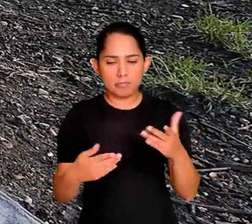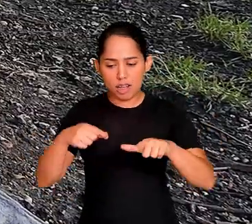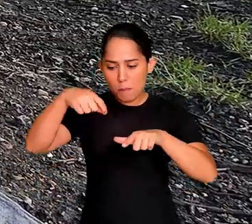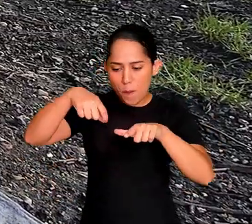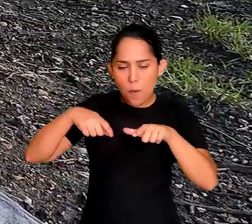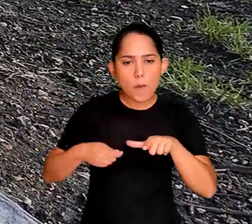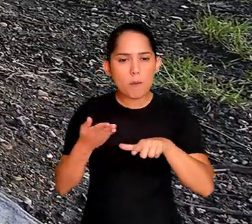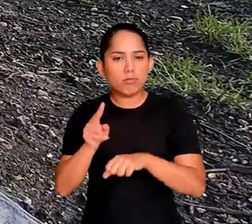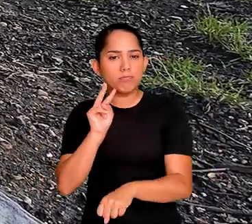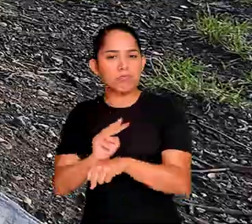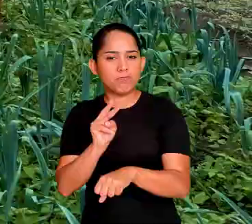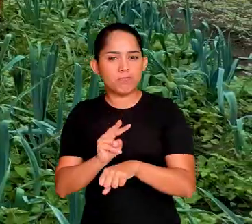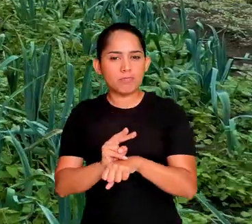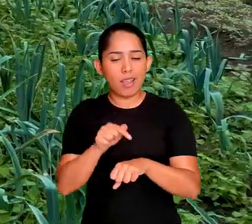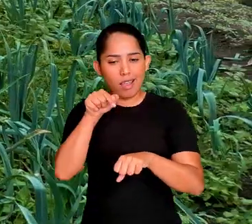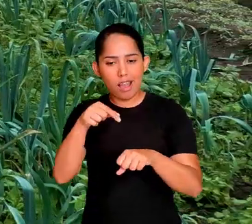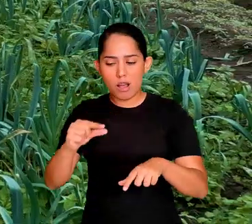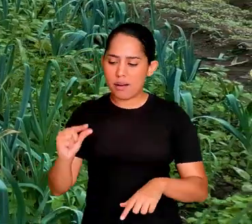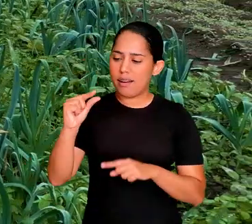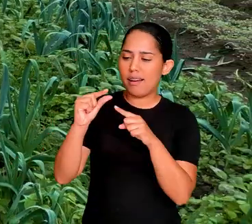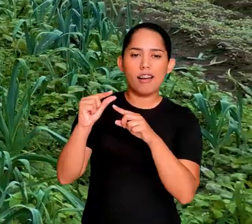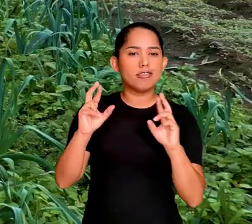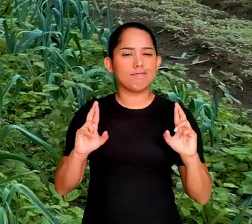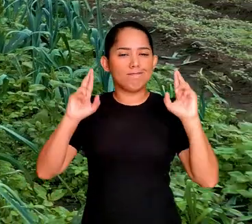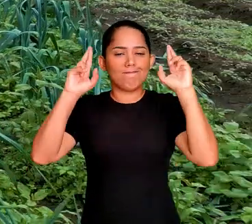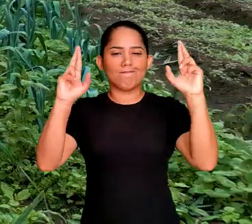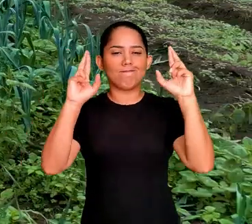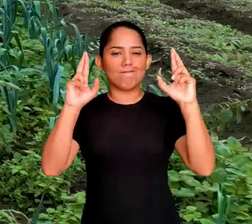essas sementes que a gente está vendo, que são sementes de esperança.